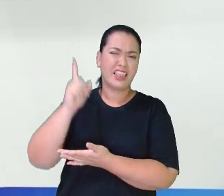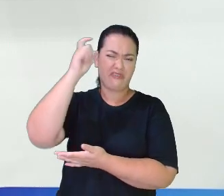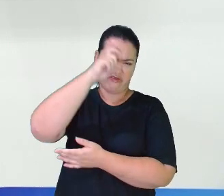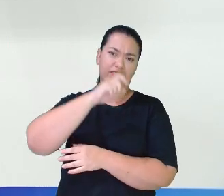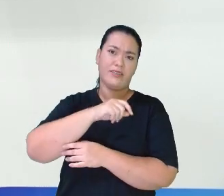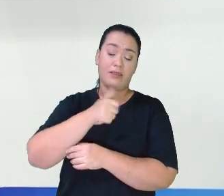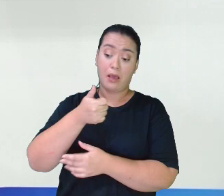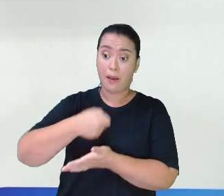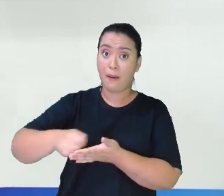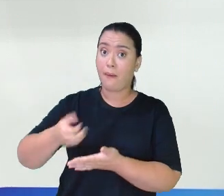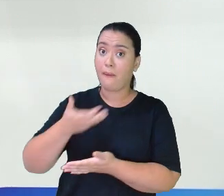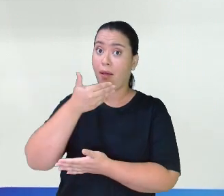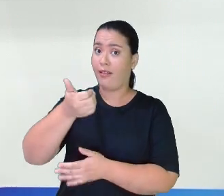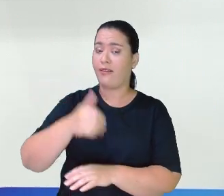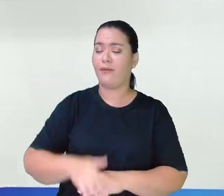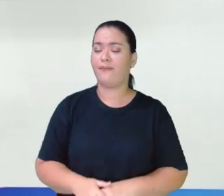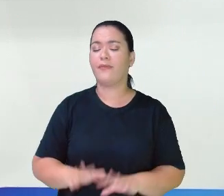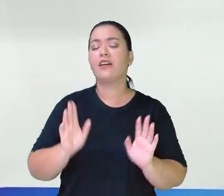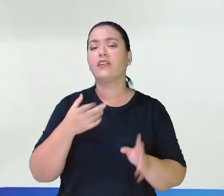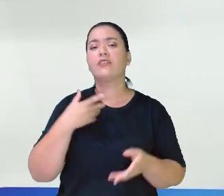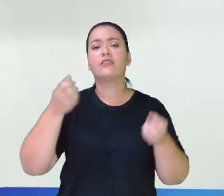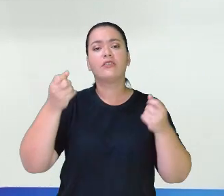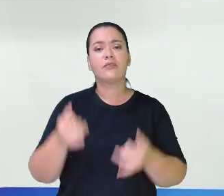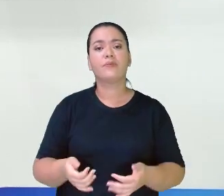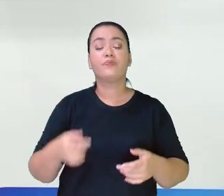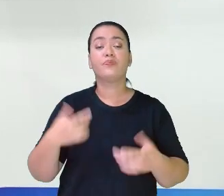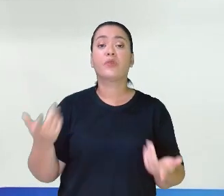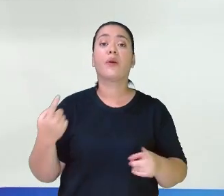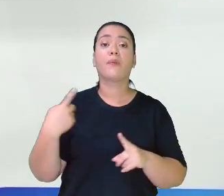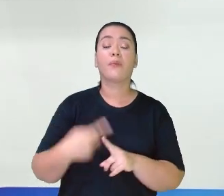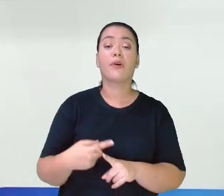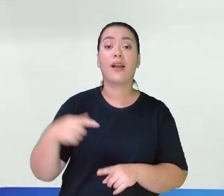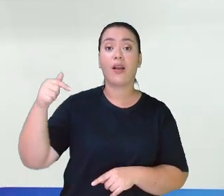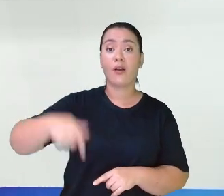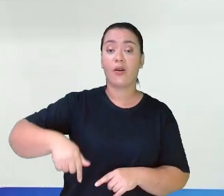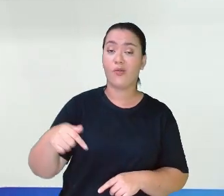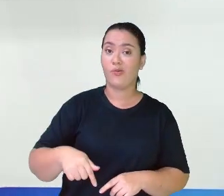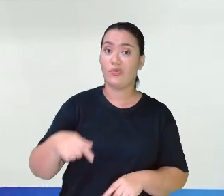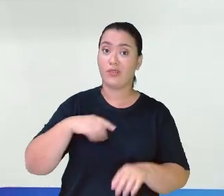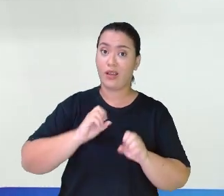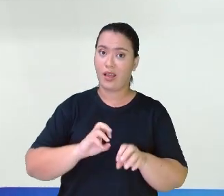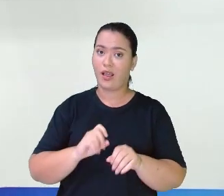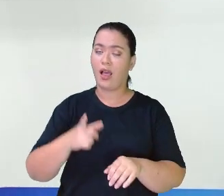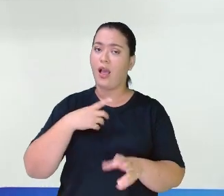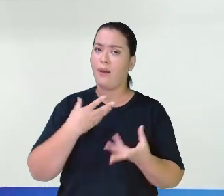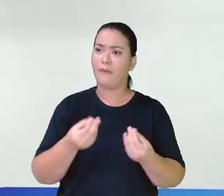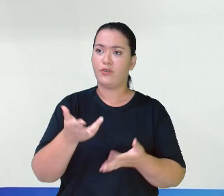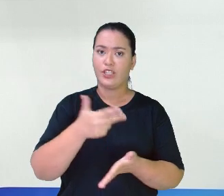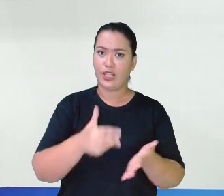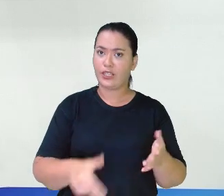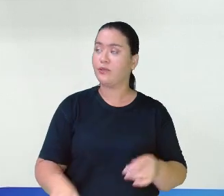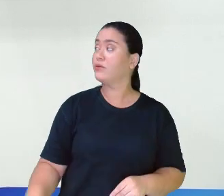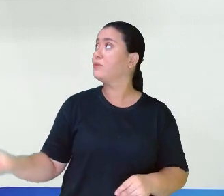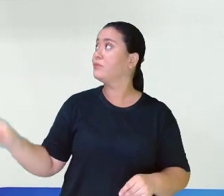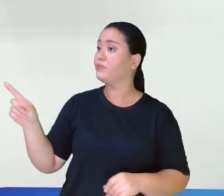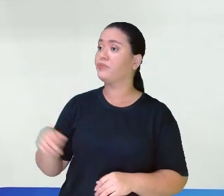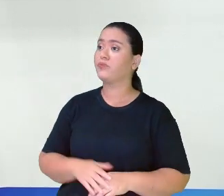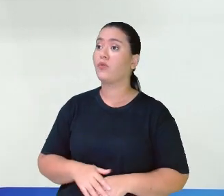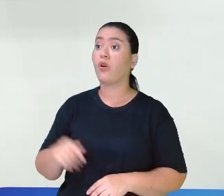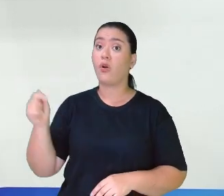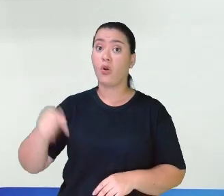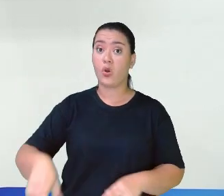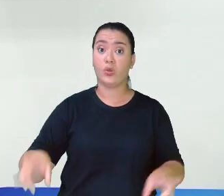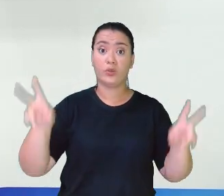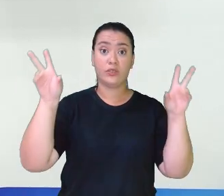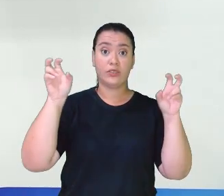já te dei alguns motivos porque a aula de hoje terá muita leitura, tá certo? Nós vamos hoje, o tema da